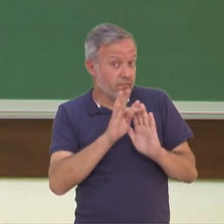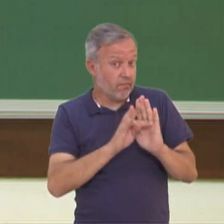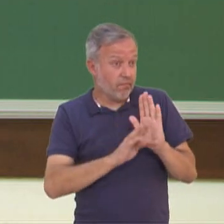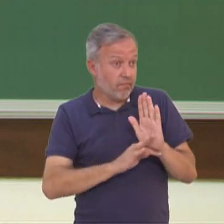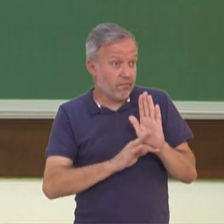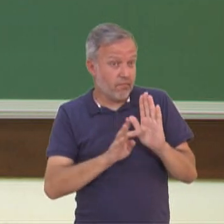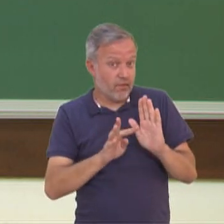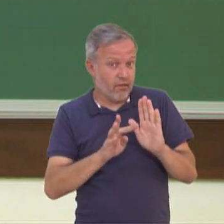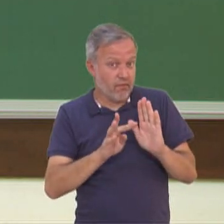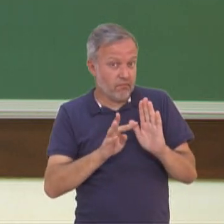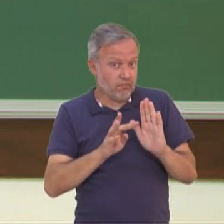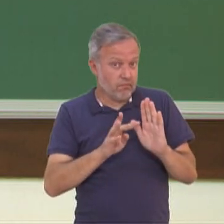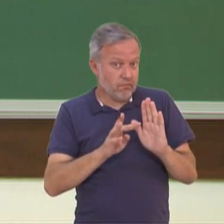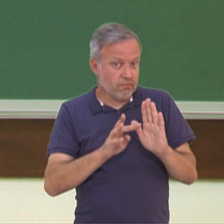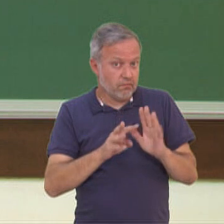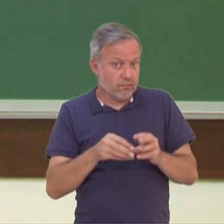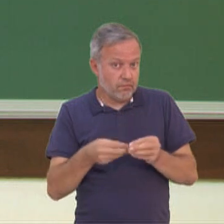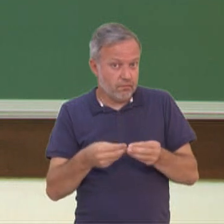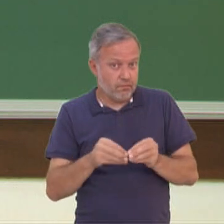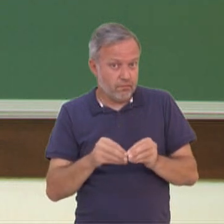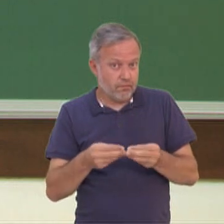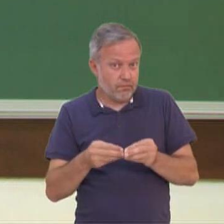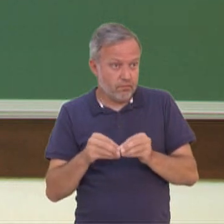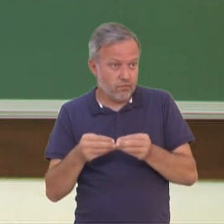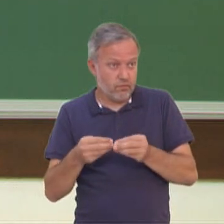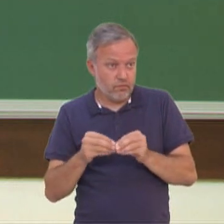Esse fungo degrada plástico? Sim!